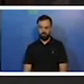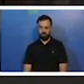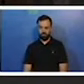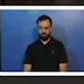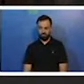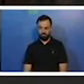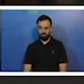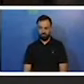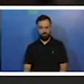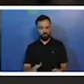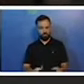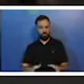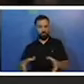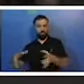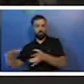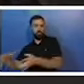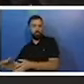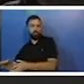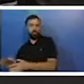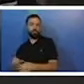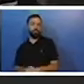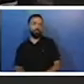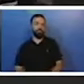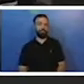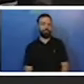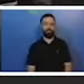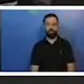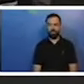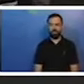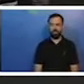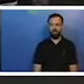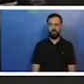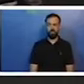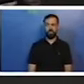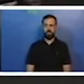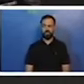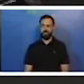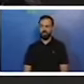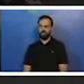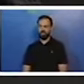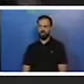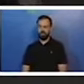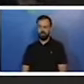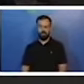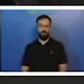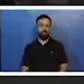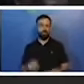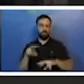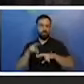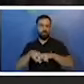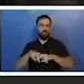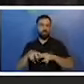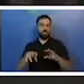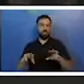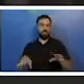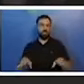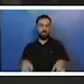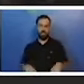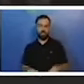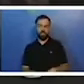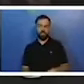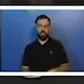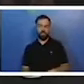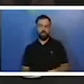Vamos ficar aqui para trás um pouco professor é isso aqui está sentado no chão Então nós vamos fazer